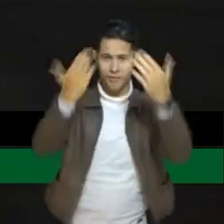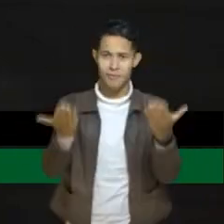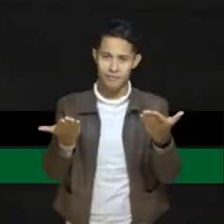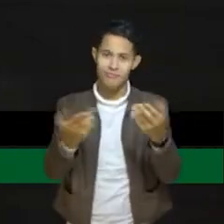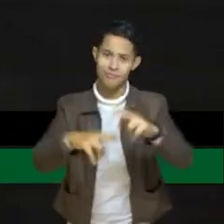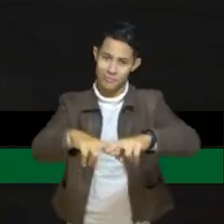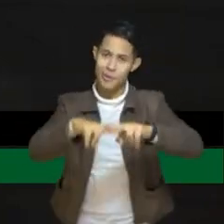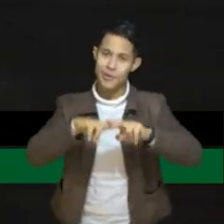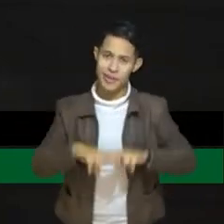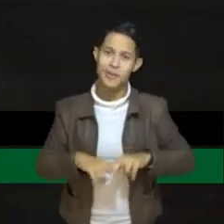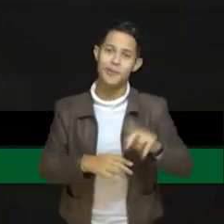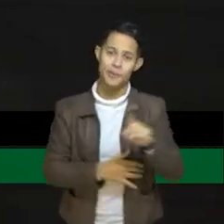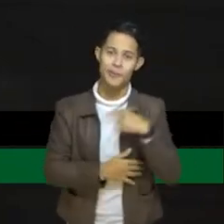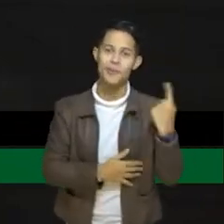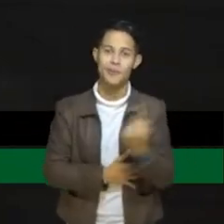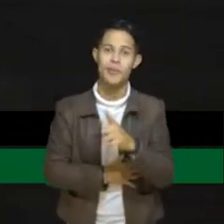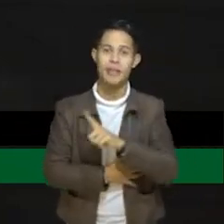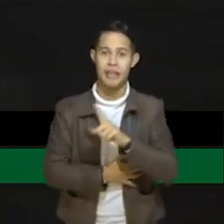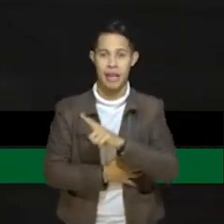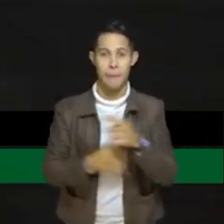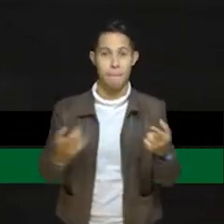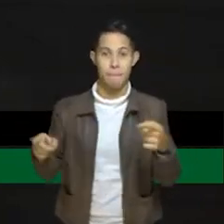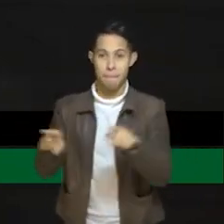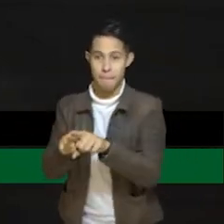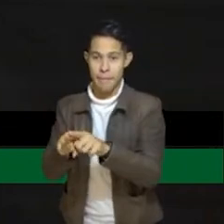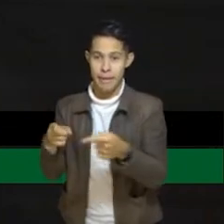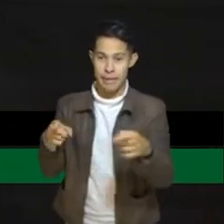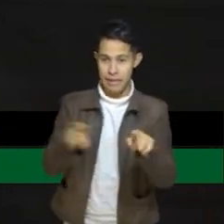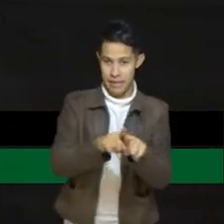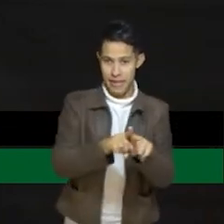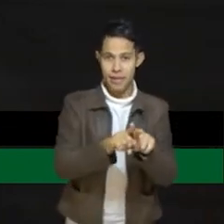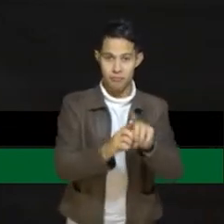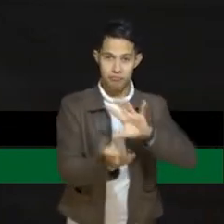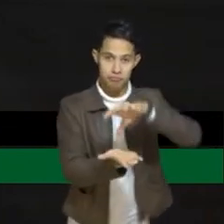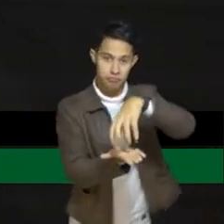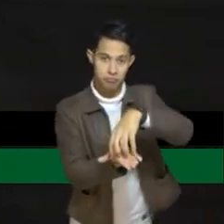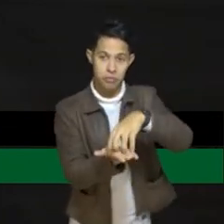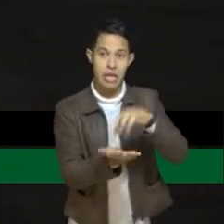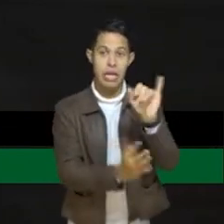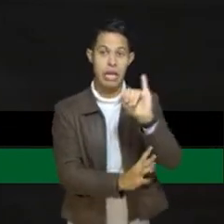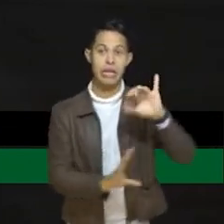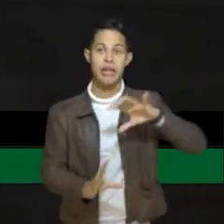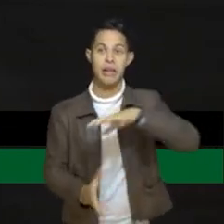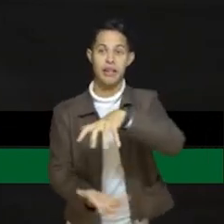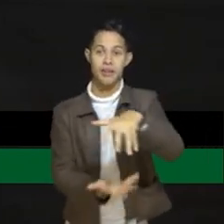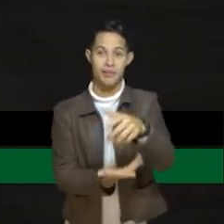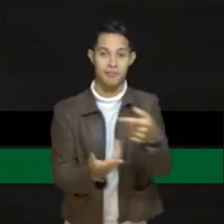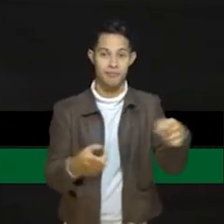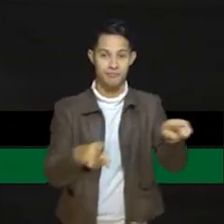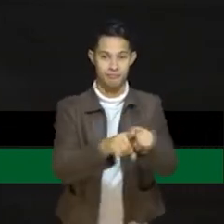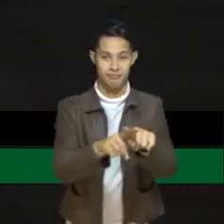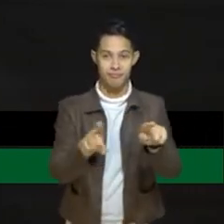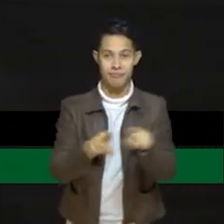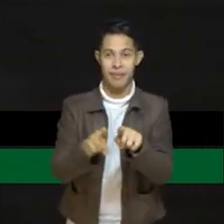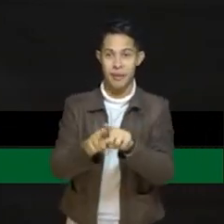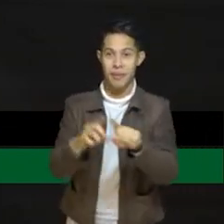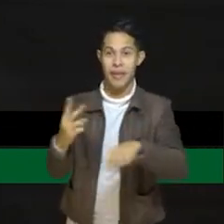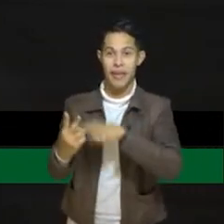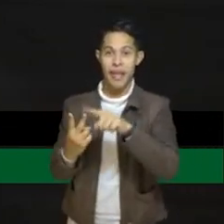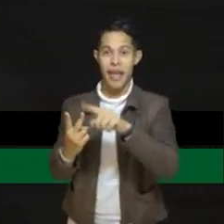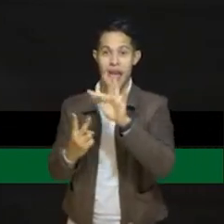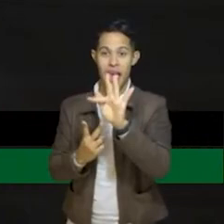tem hoje o Smile Train, que é uma ONG internacional, que é o nosso principal parceiro. Além da FGM, que é aqui uma empresa de Joinville,